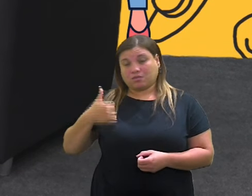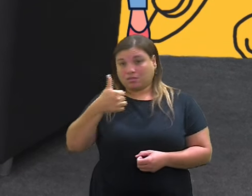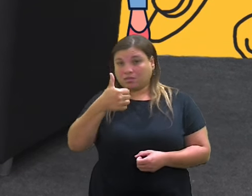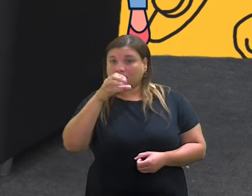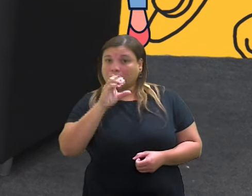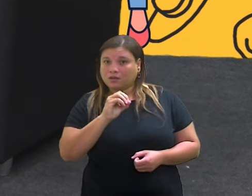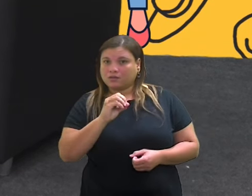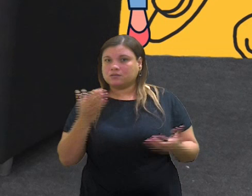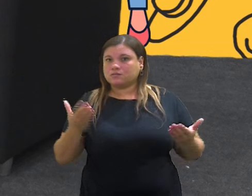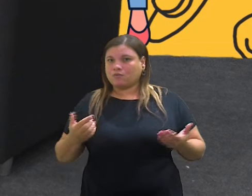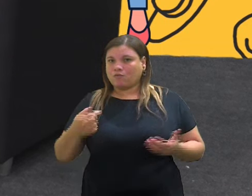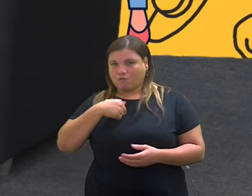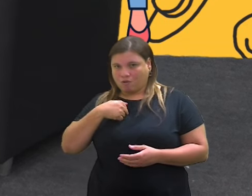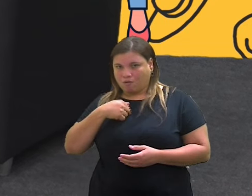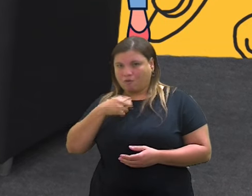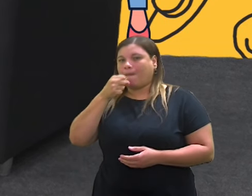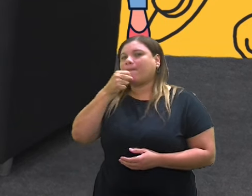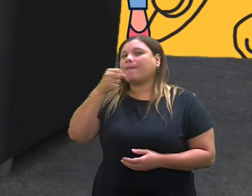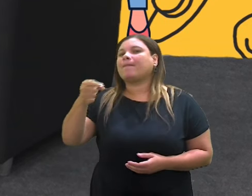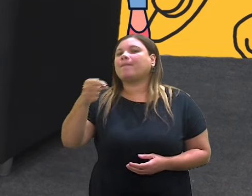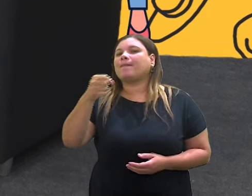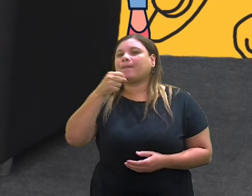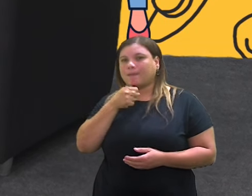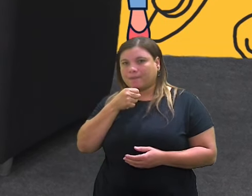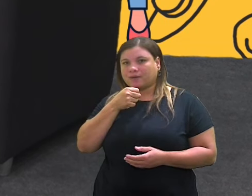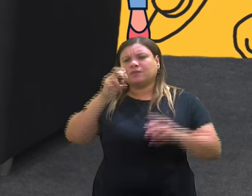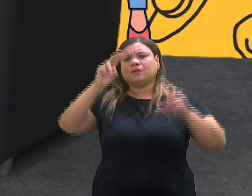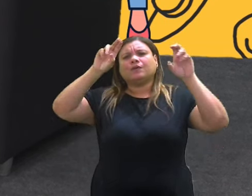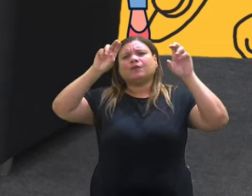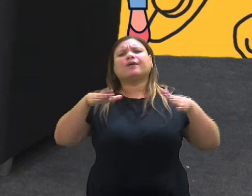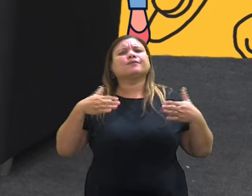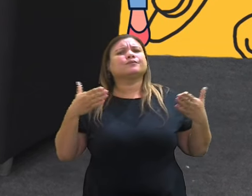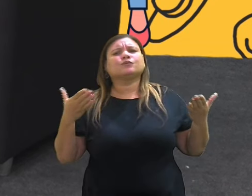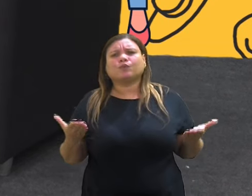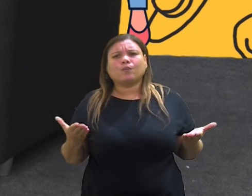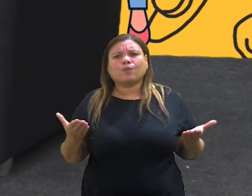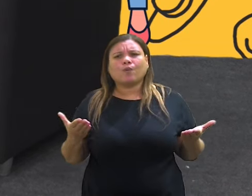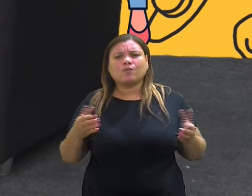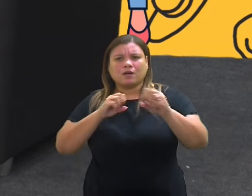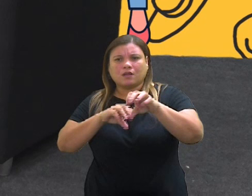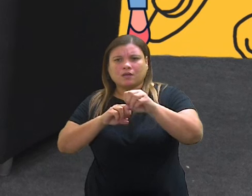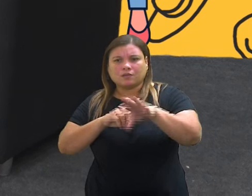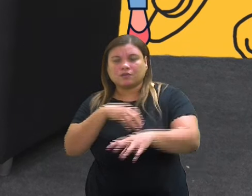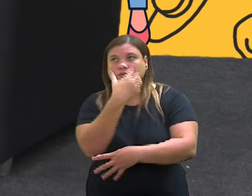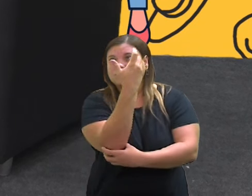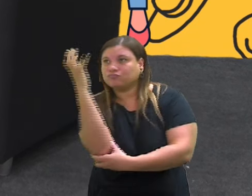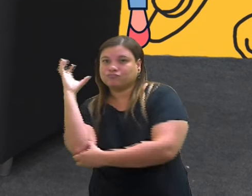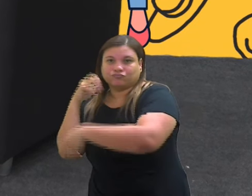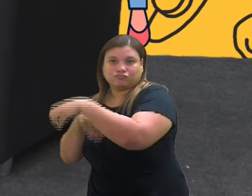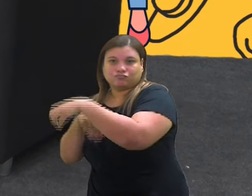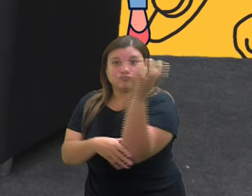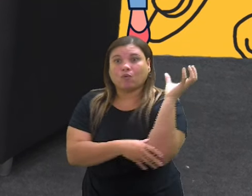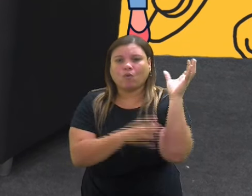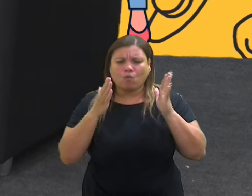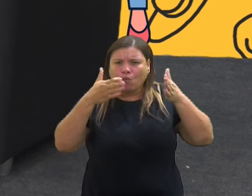sou estudante repórter. O tema da nossa aula de entrevista de hoje é sobre educação ambiental, focando nos maus tratos